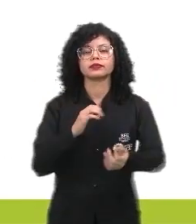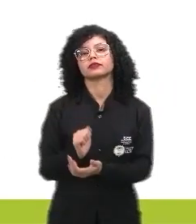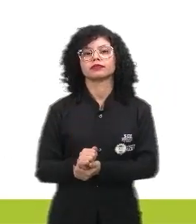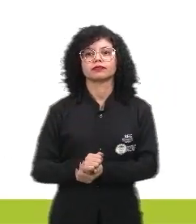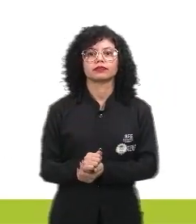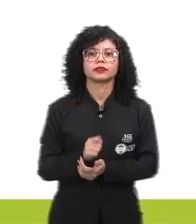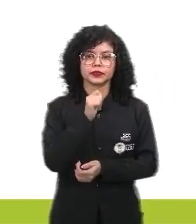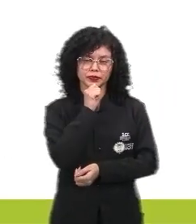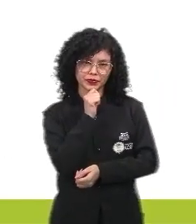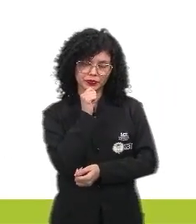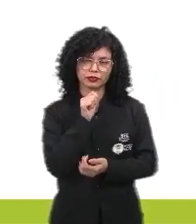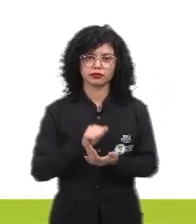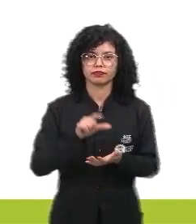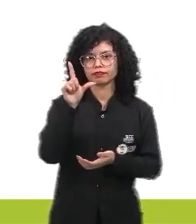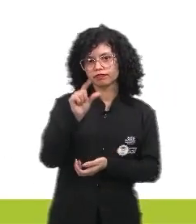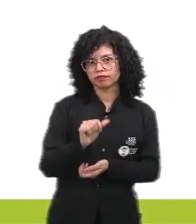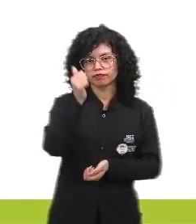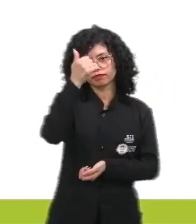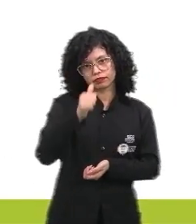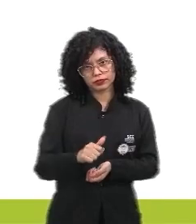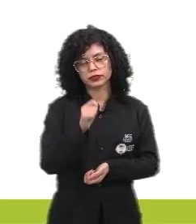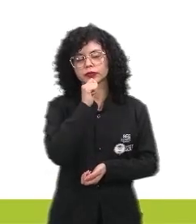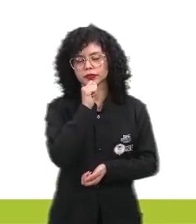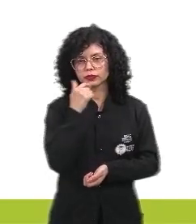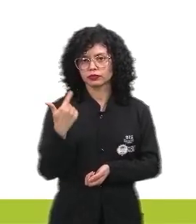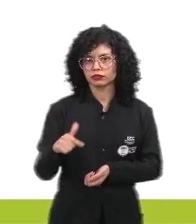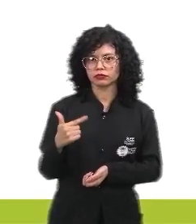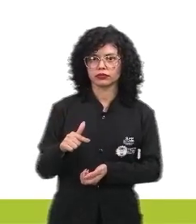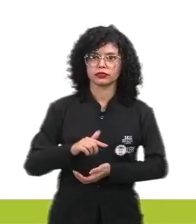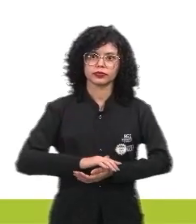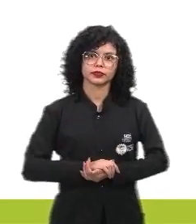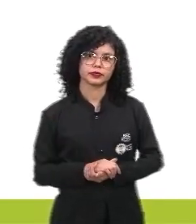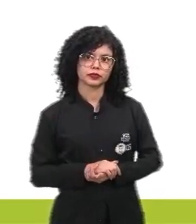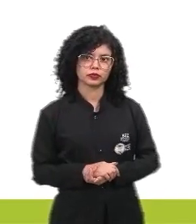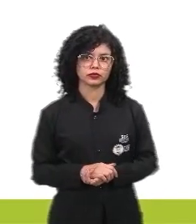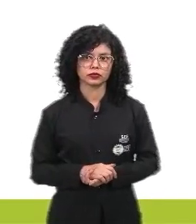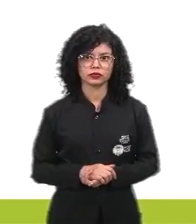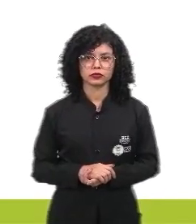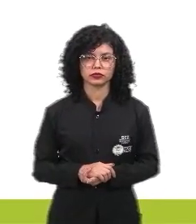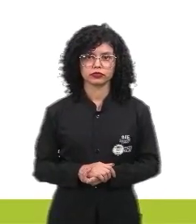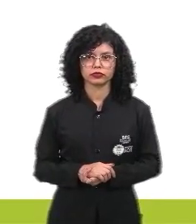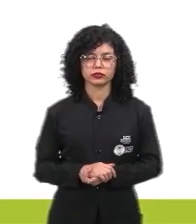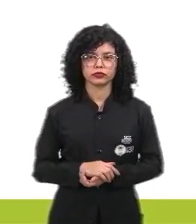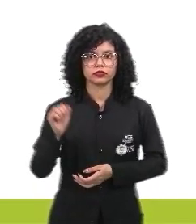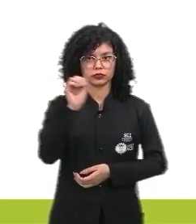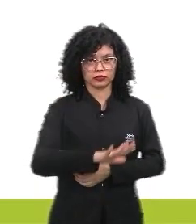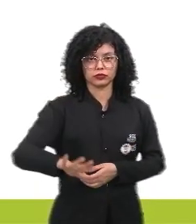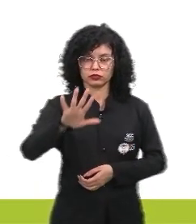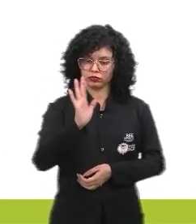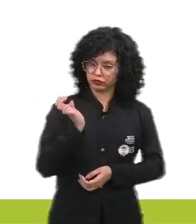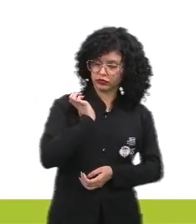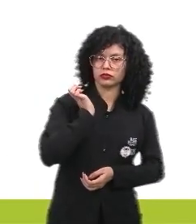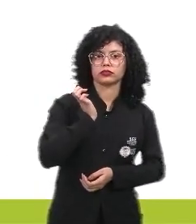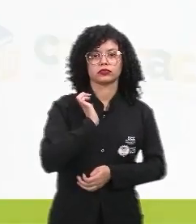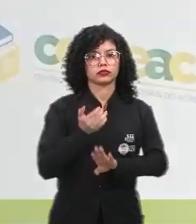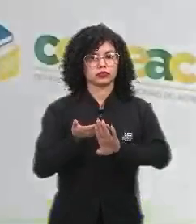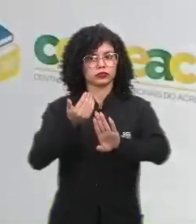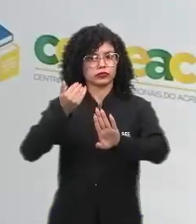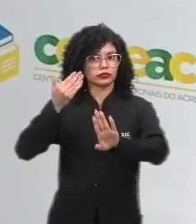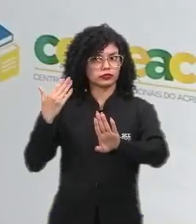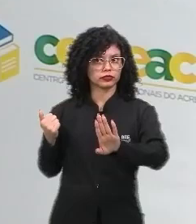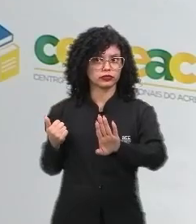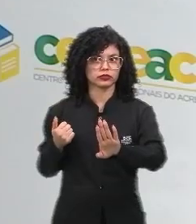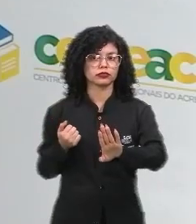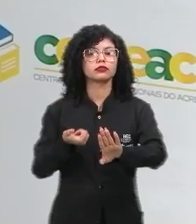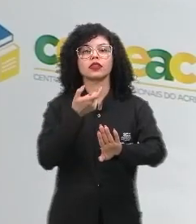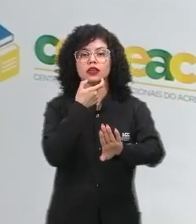se tornasse menos valiosa, fosse mão de obra barata. A nação mais rica e poderosa naquela época, lembrando,